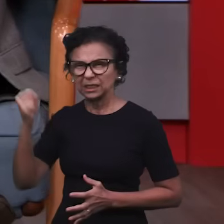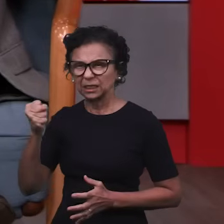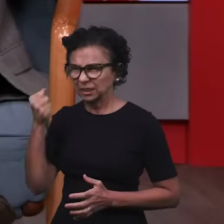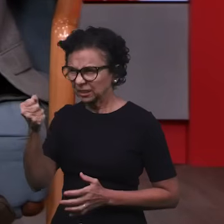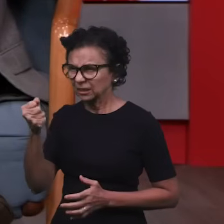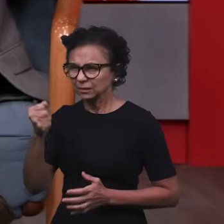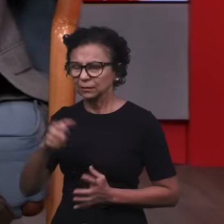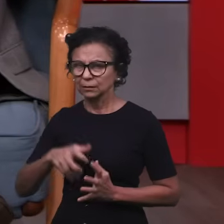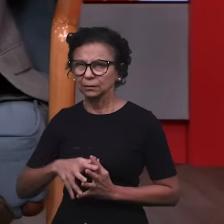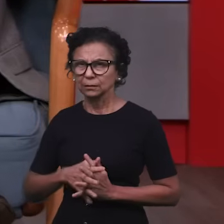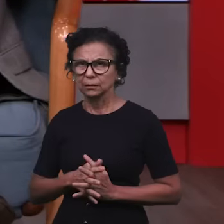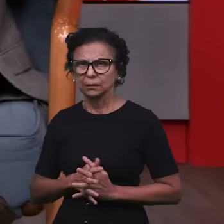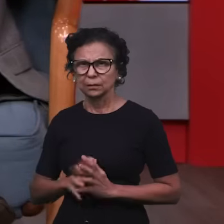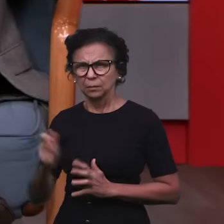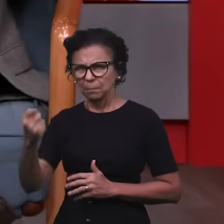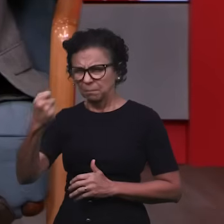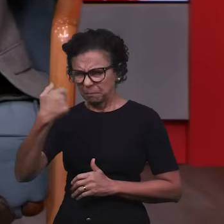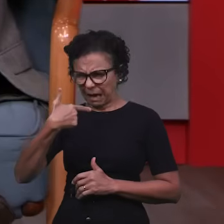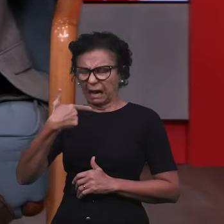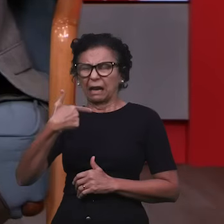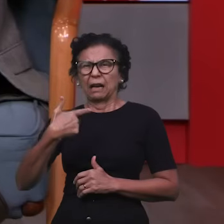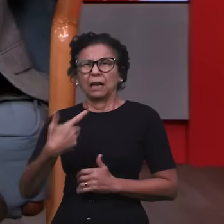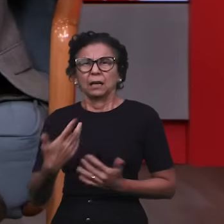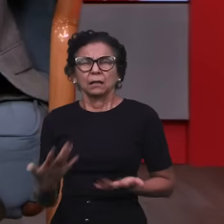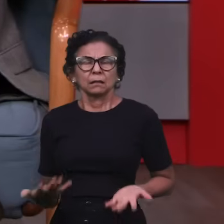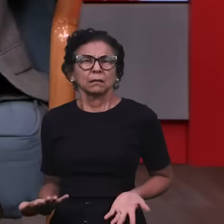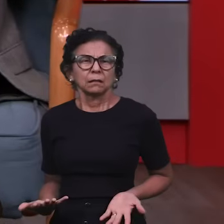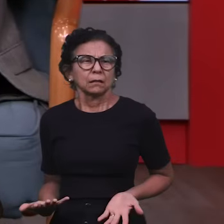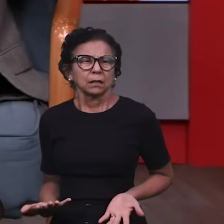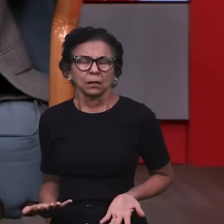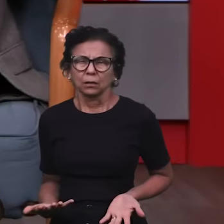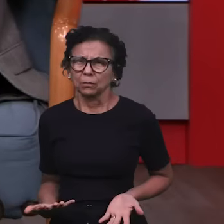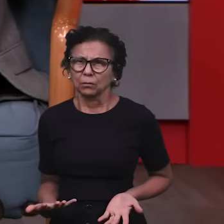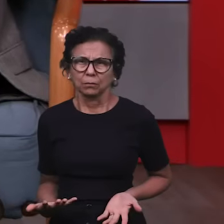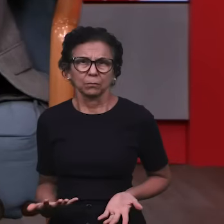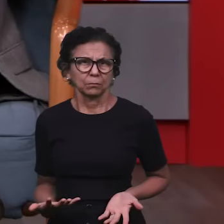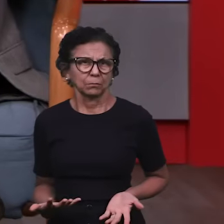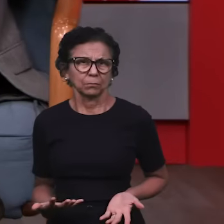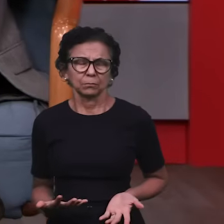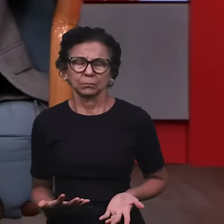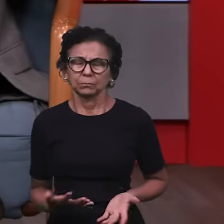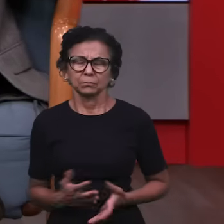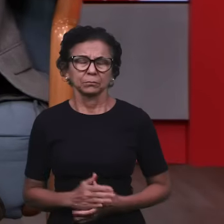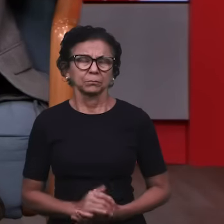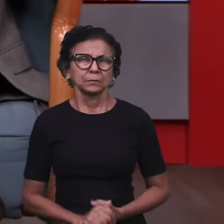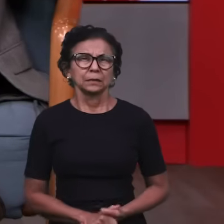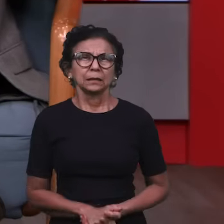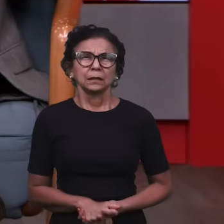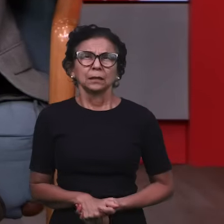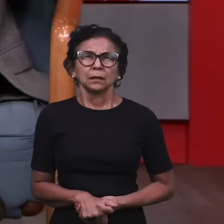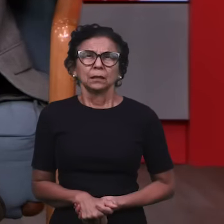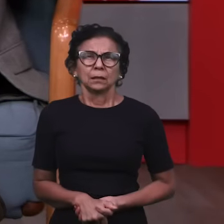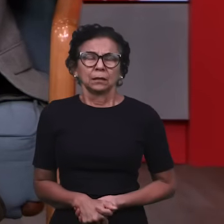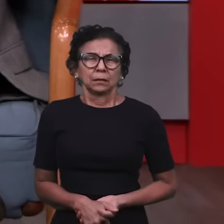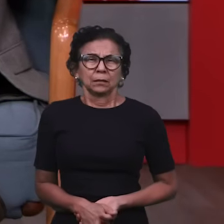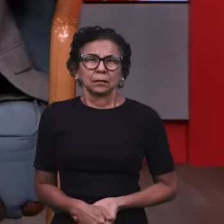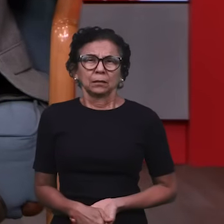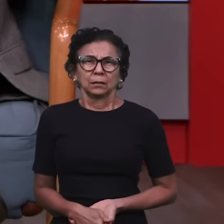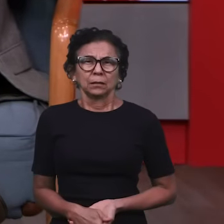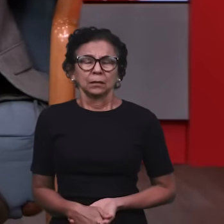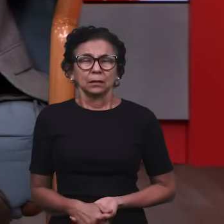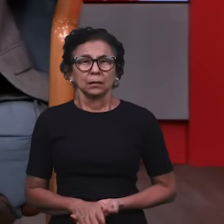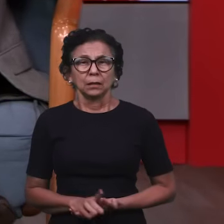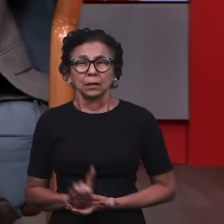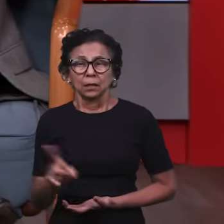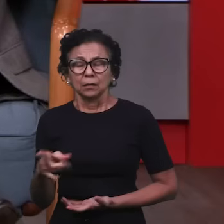ali. Ele me feriu. Ele não atingiu aquilo que era o meu interior, a minha necessidade,